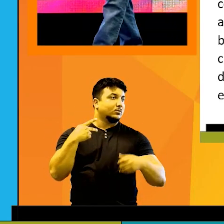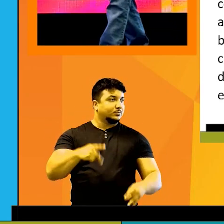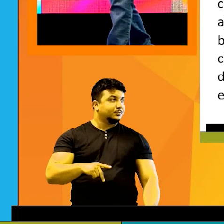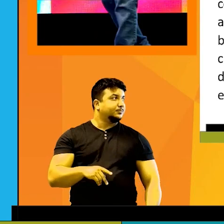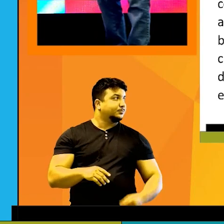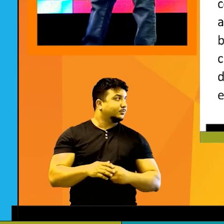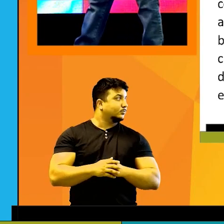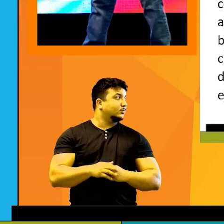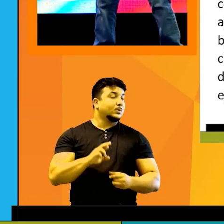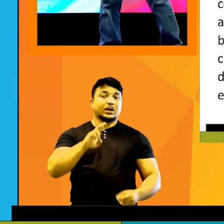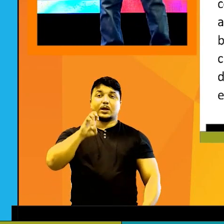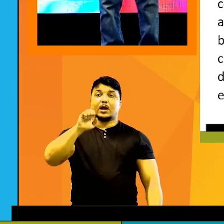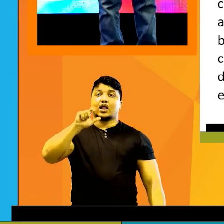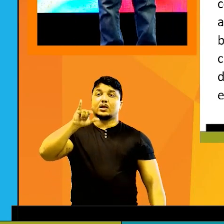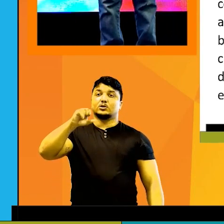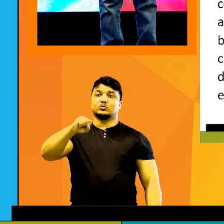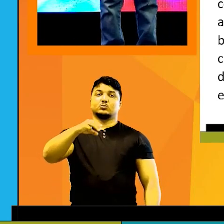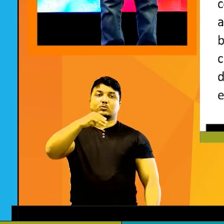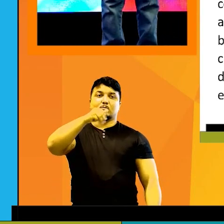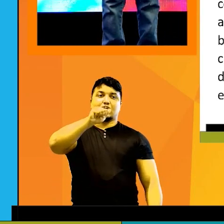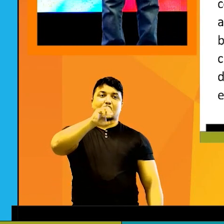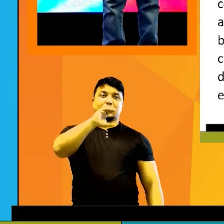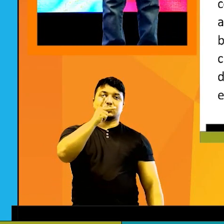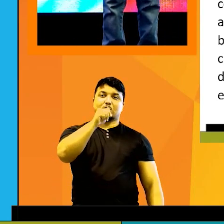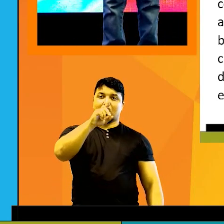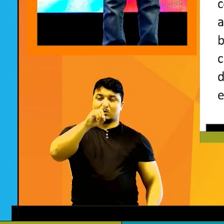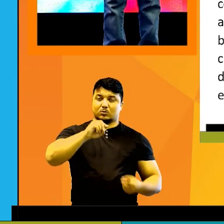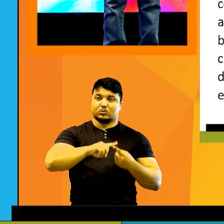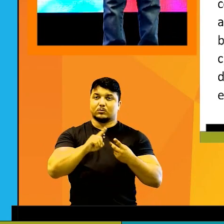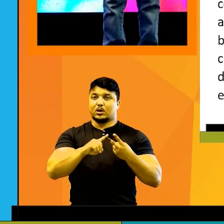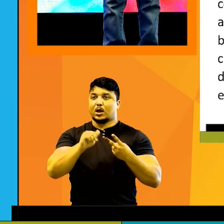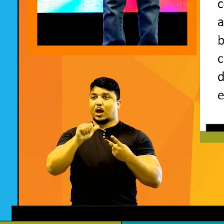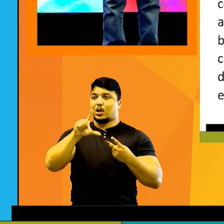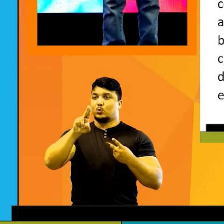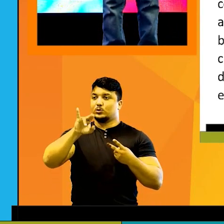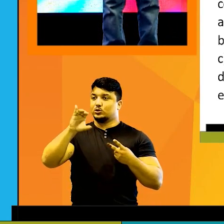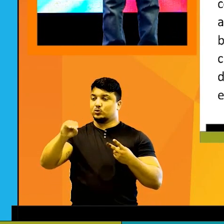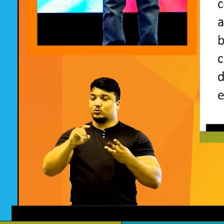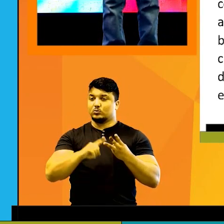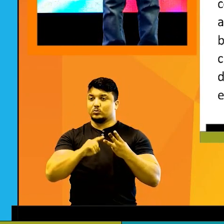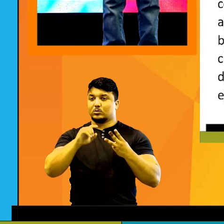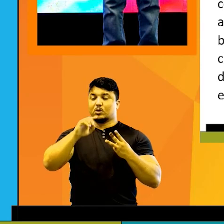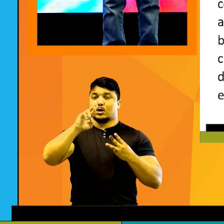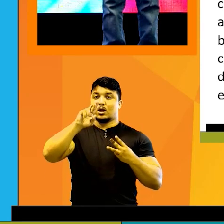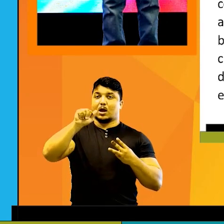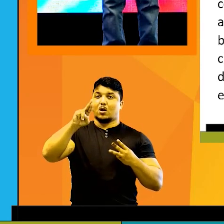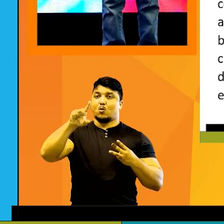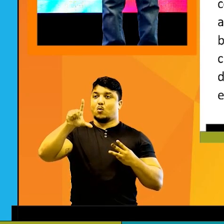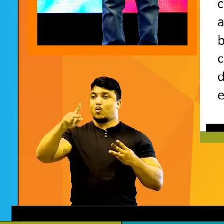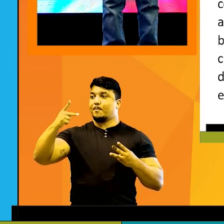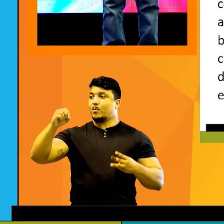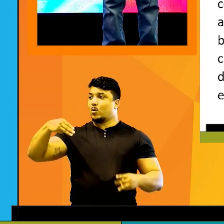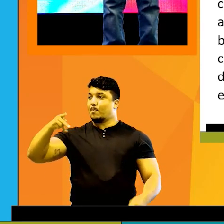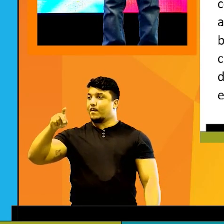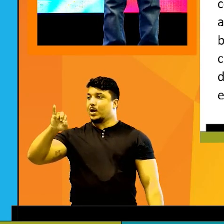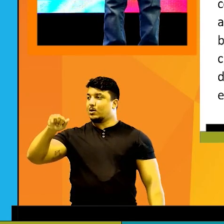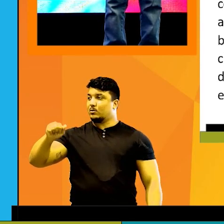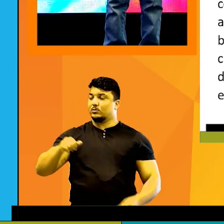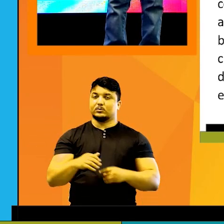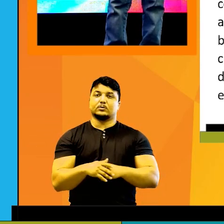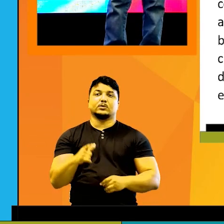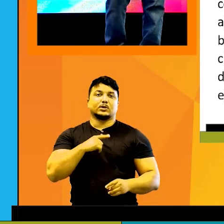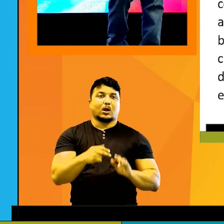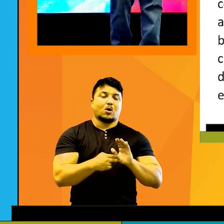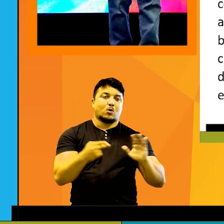brasileira. E do realismo, Machado de Assis, Aloysio de Azevedo e Raul Pompeia, autor do romance O